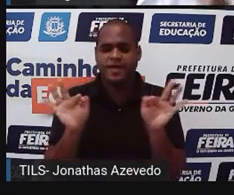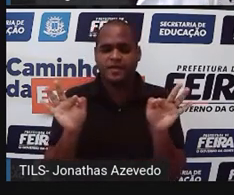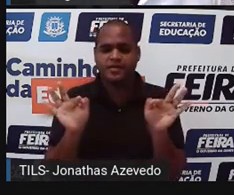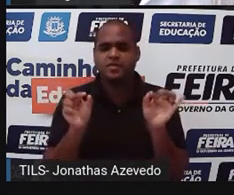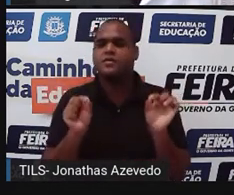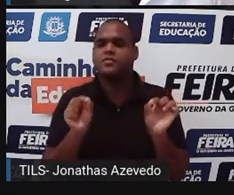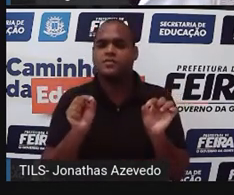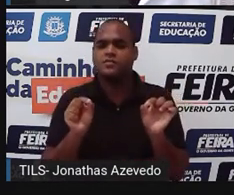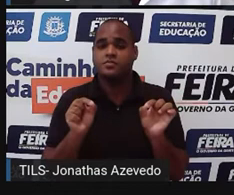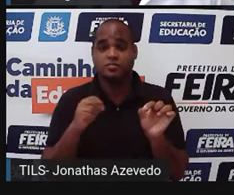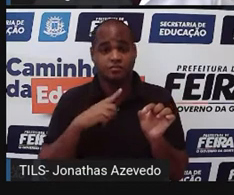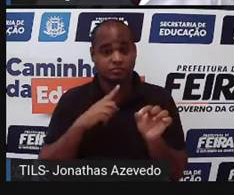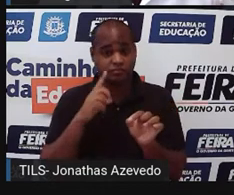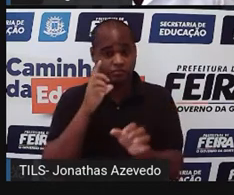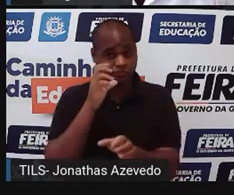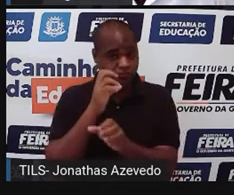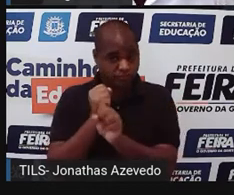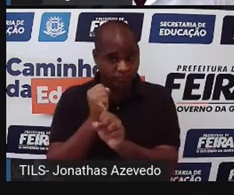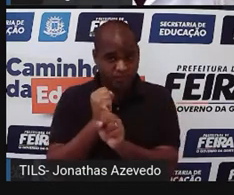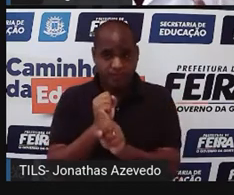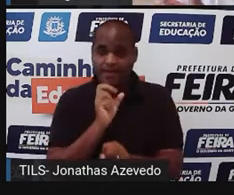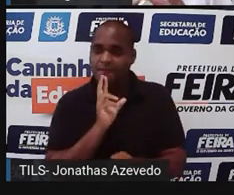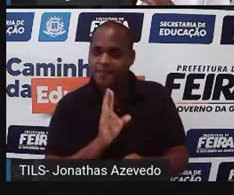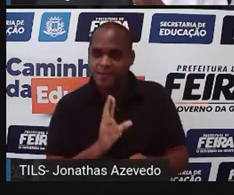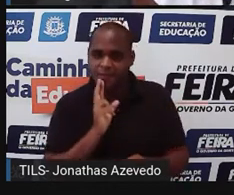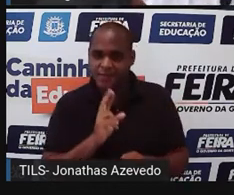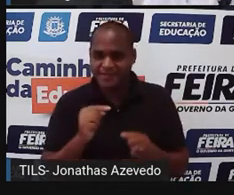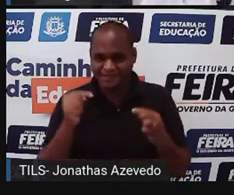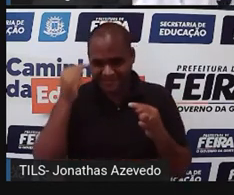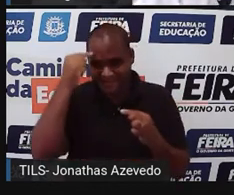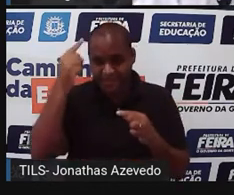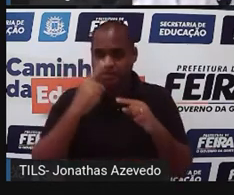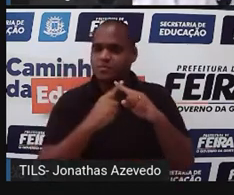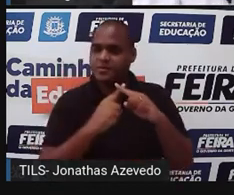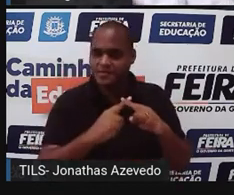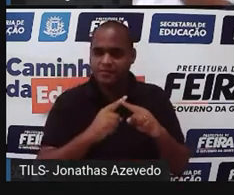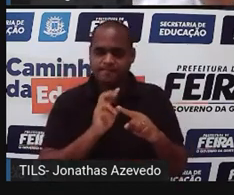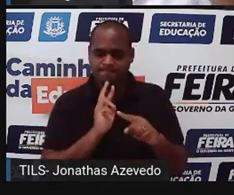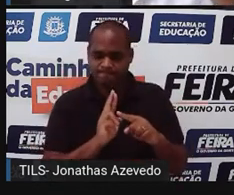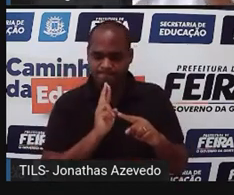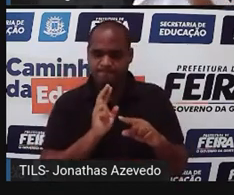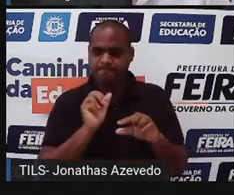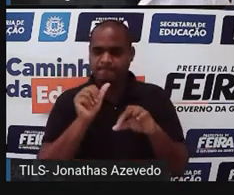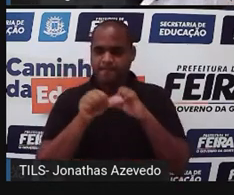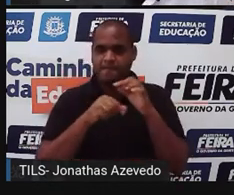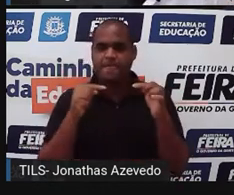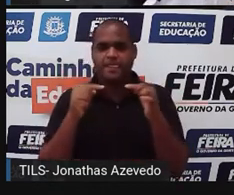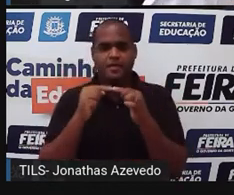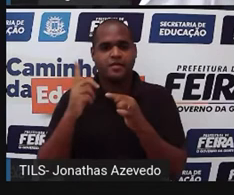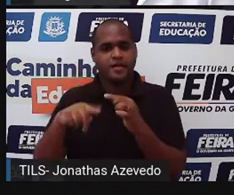o produto ou seja o resultado da multiplicação da medida do comprimento